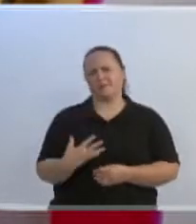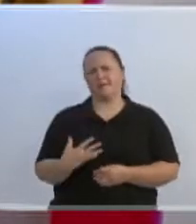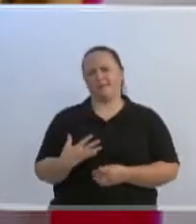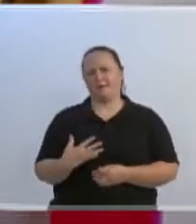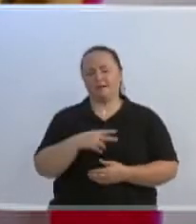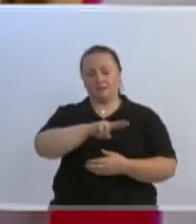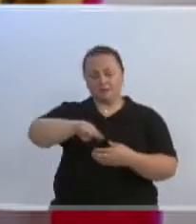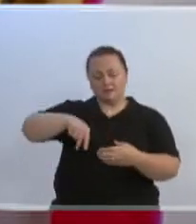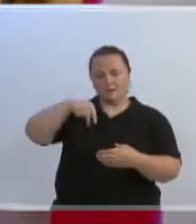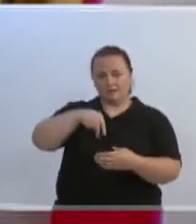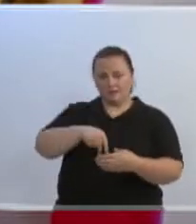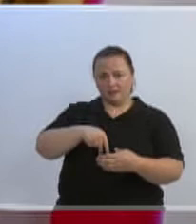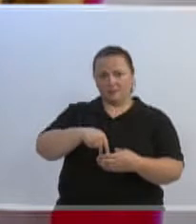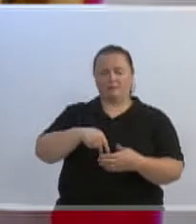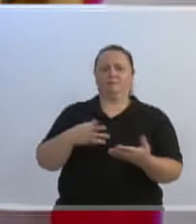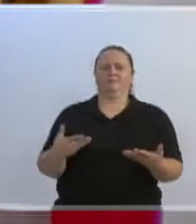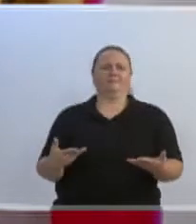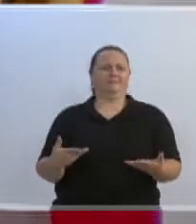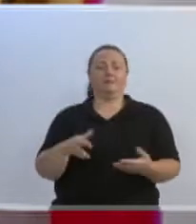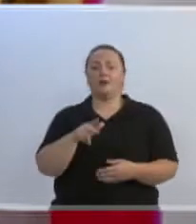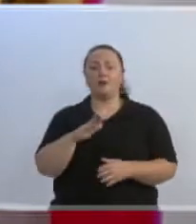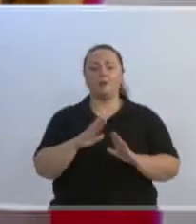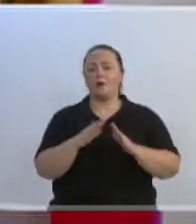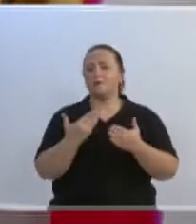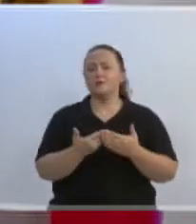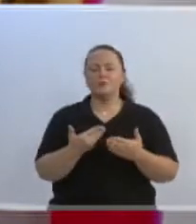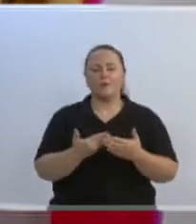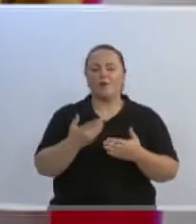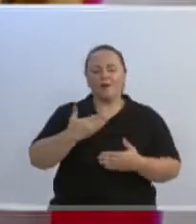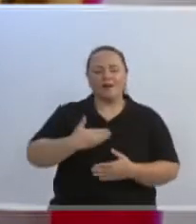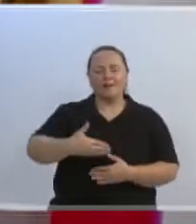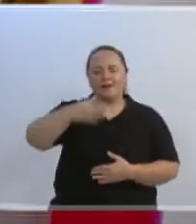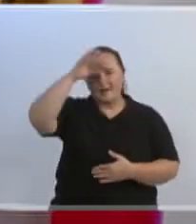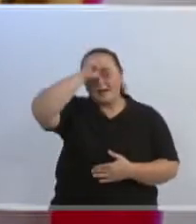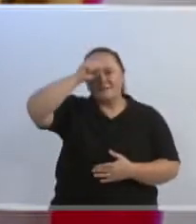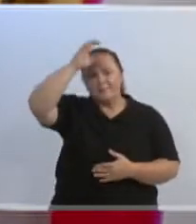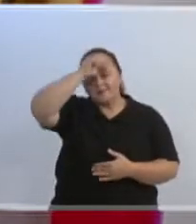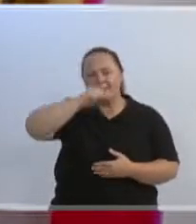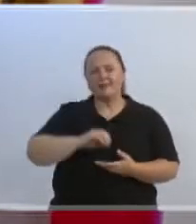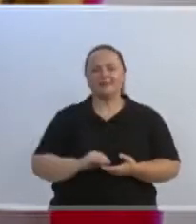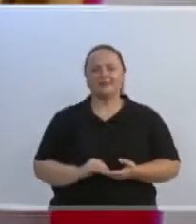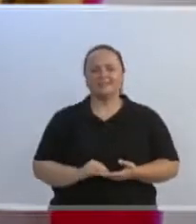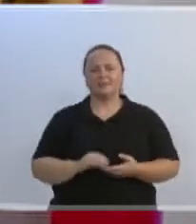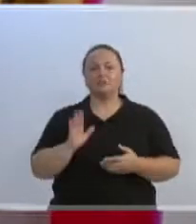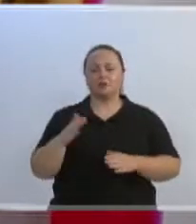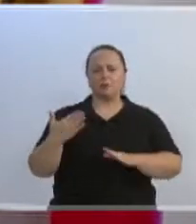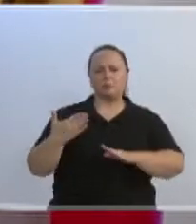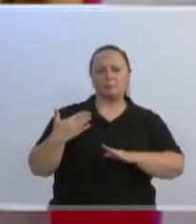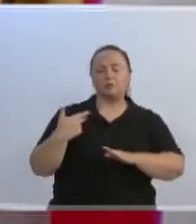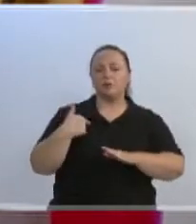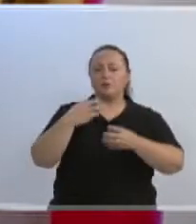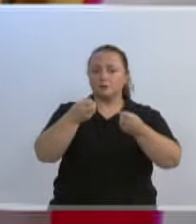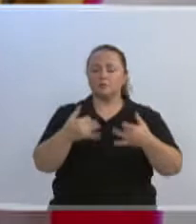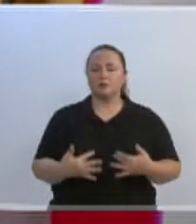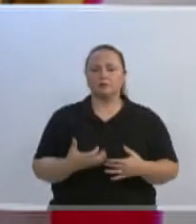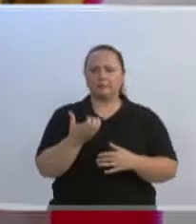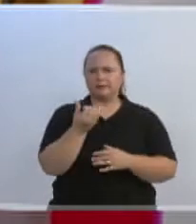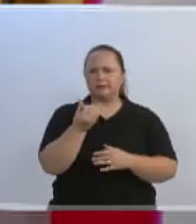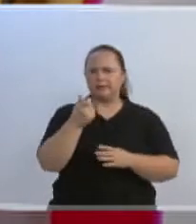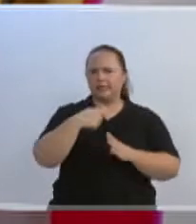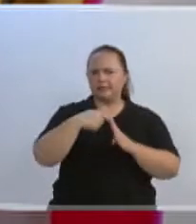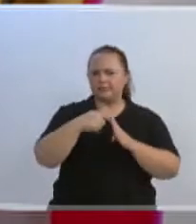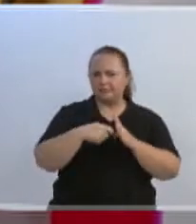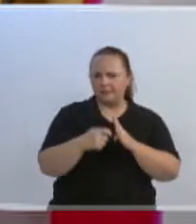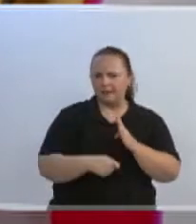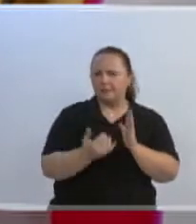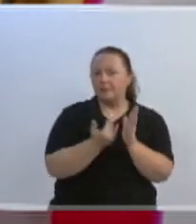Isso aqui é uma escola, é um aprendizado. E eu dizia aqui há poucos dias, não dou 6 meses para nós começarmos